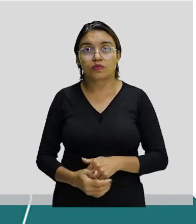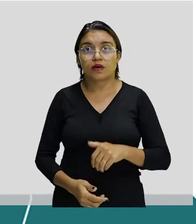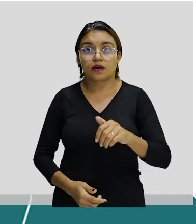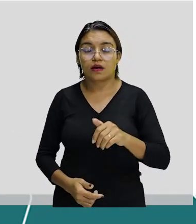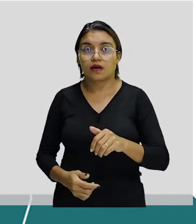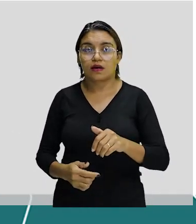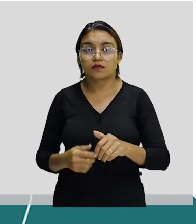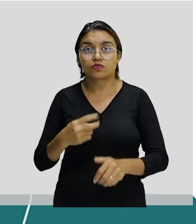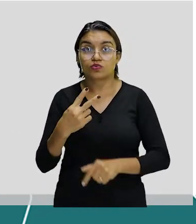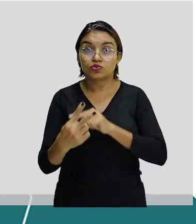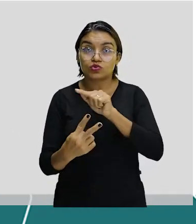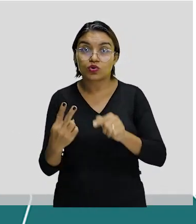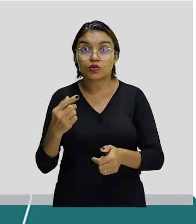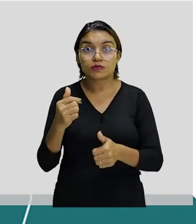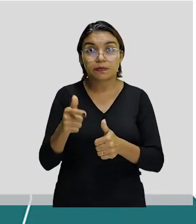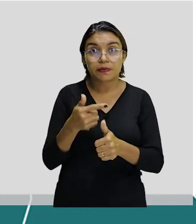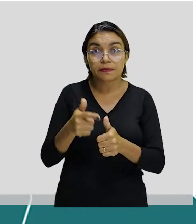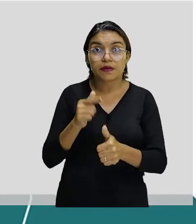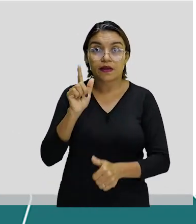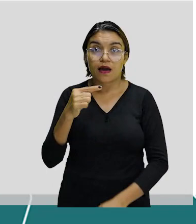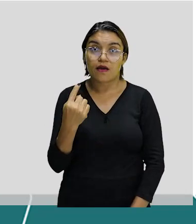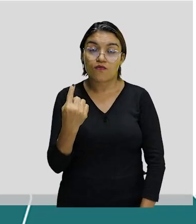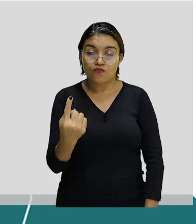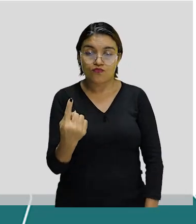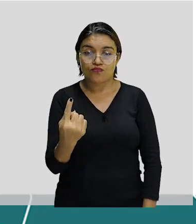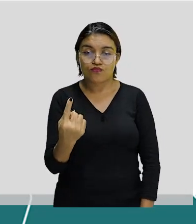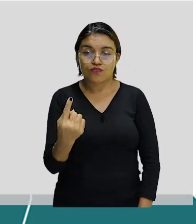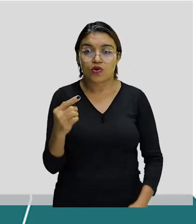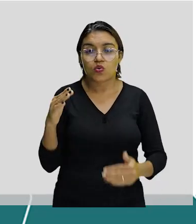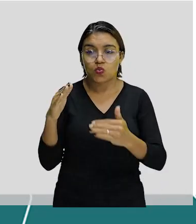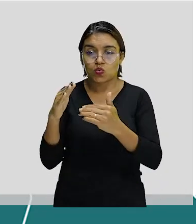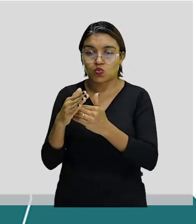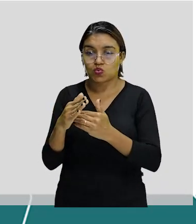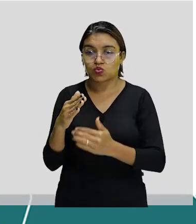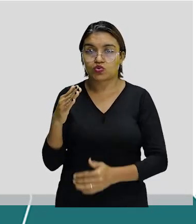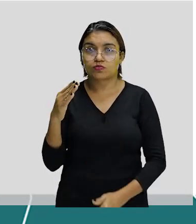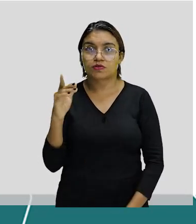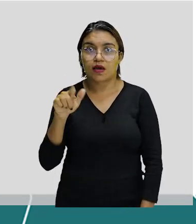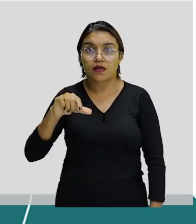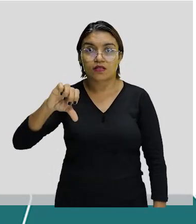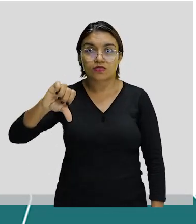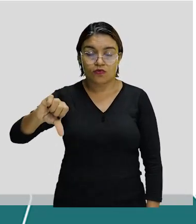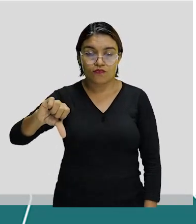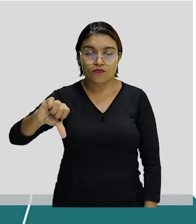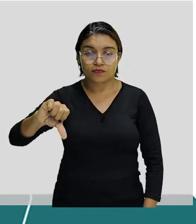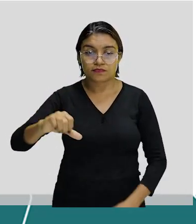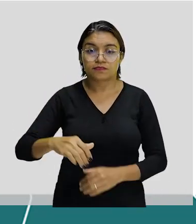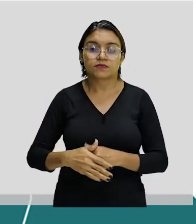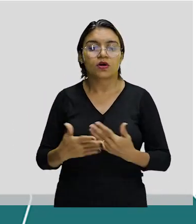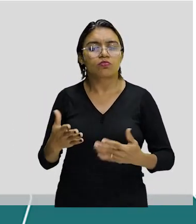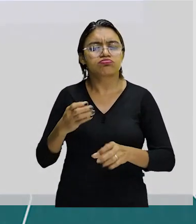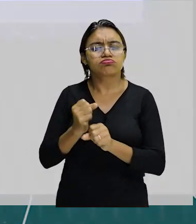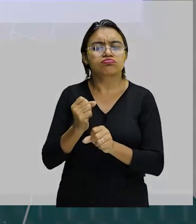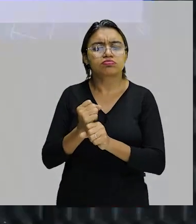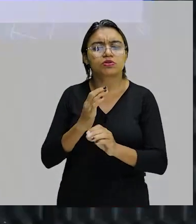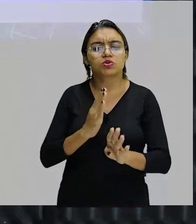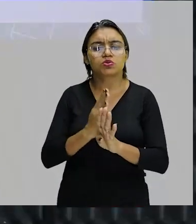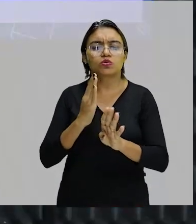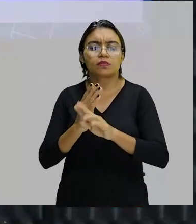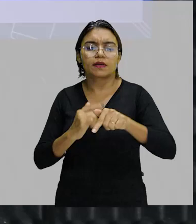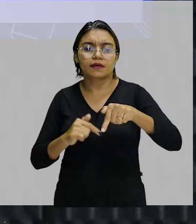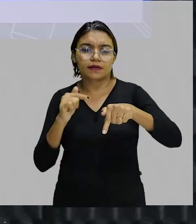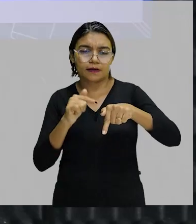1 e a soma dos 2 últimos vale 9. O objetivo é identificar a razão da progressão. E temos